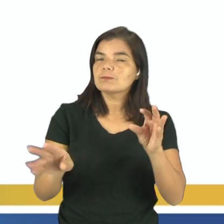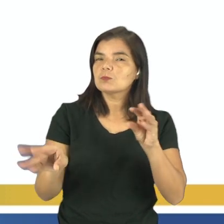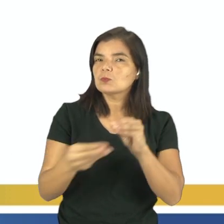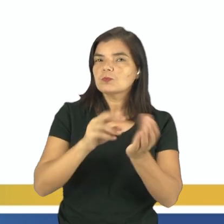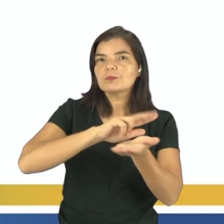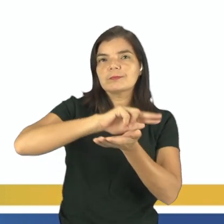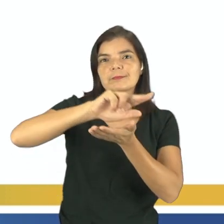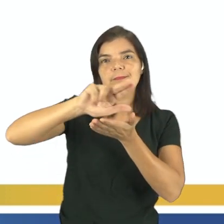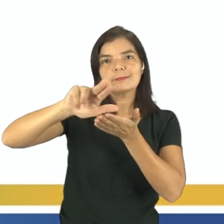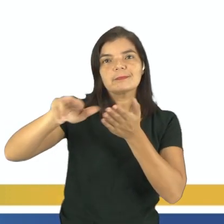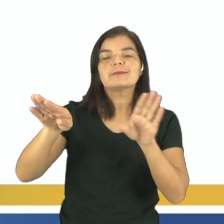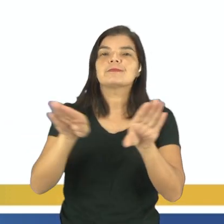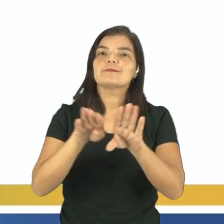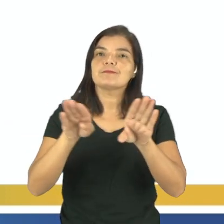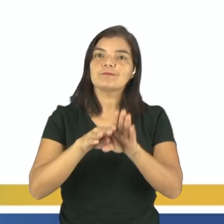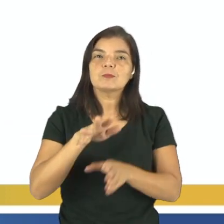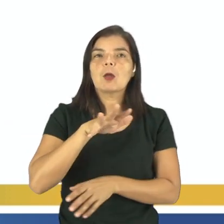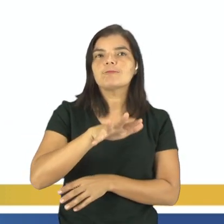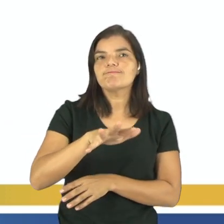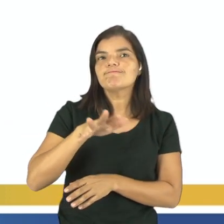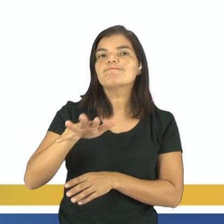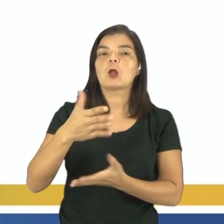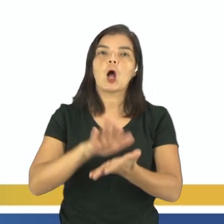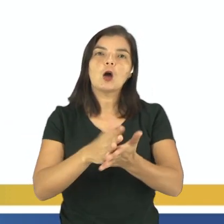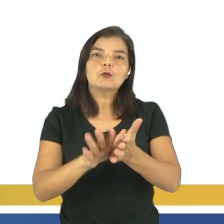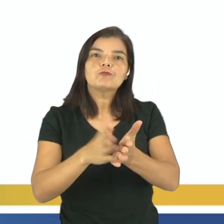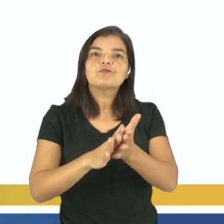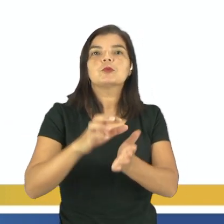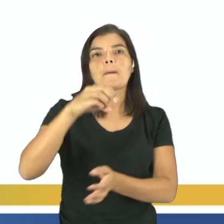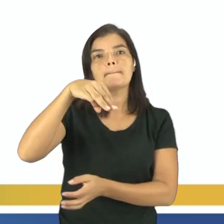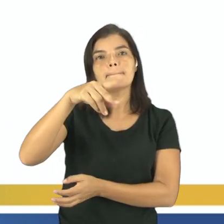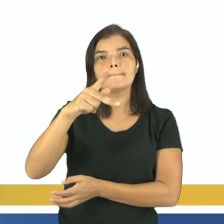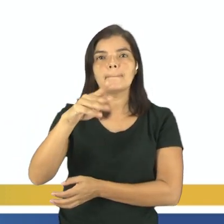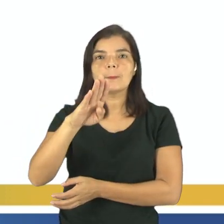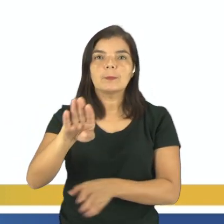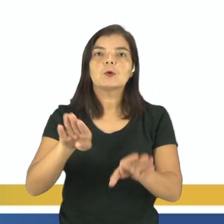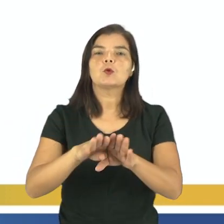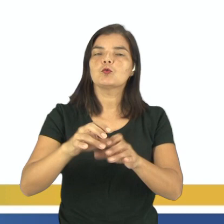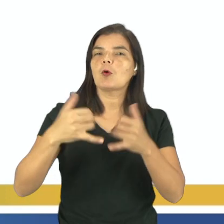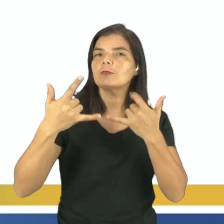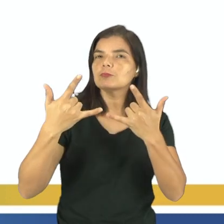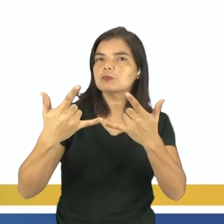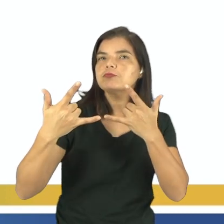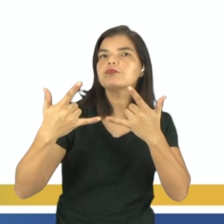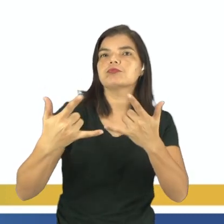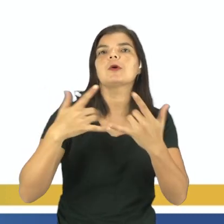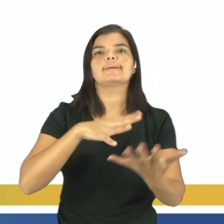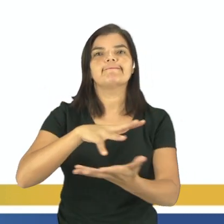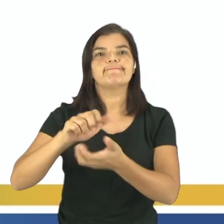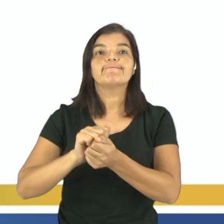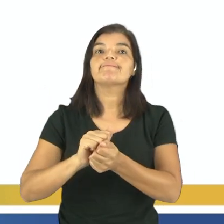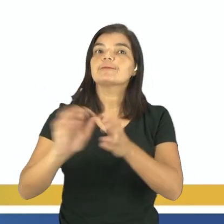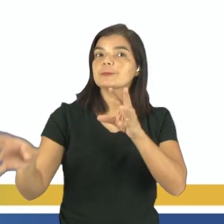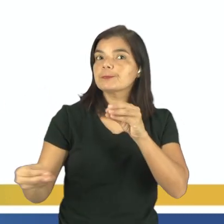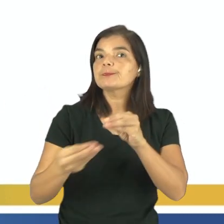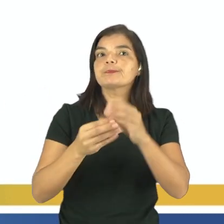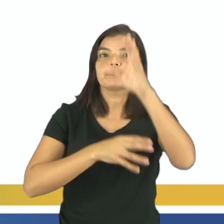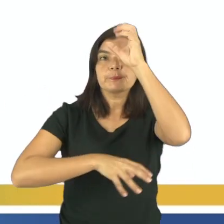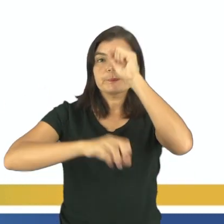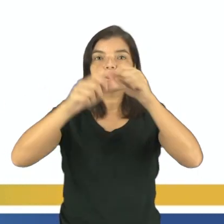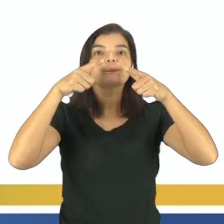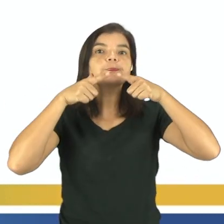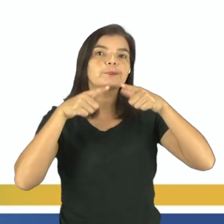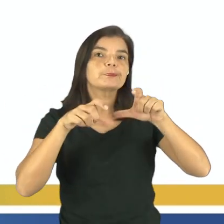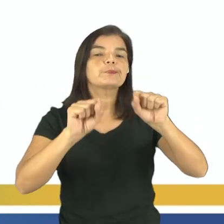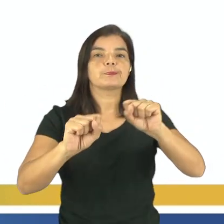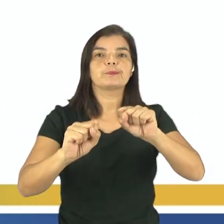diversos gêneros musicais, do rap ao samba, passando pela MPB e pelo rock nacional, acrescentando à